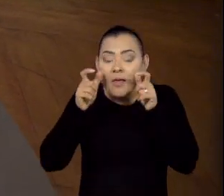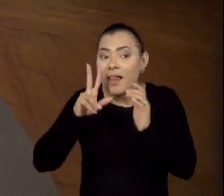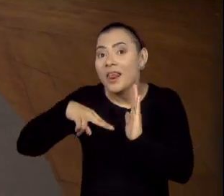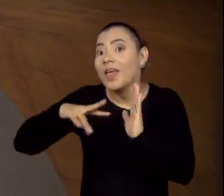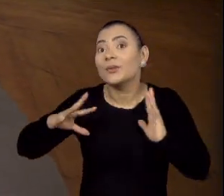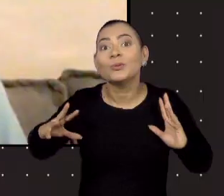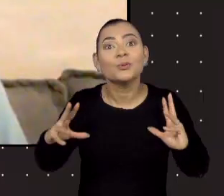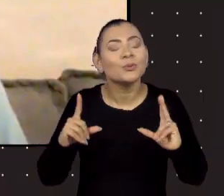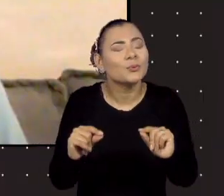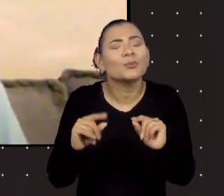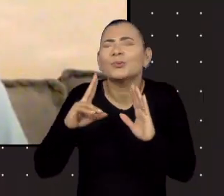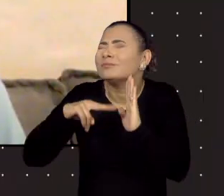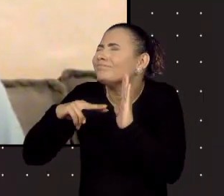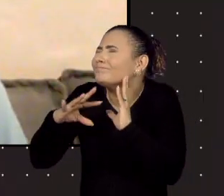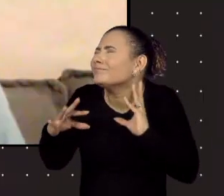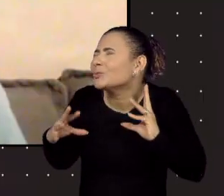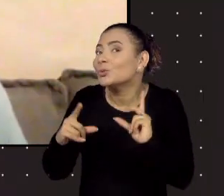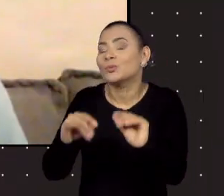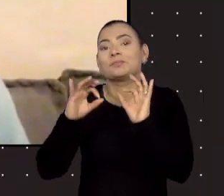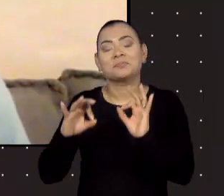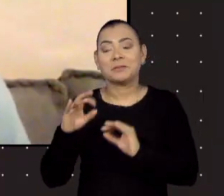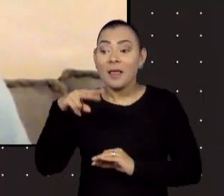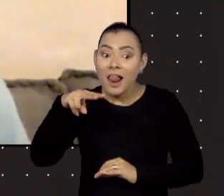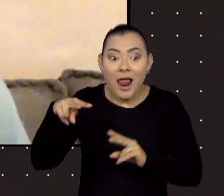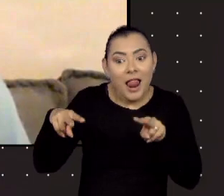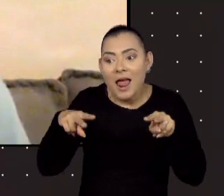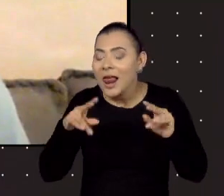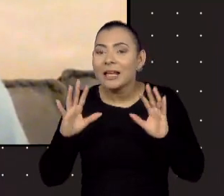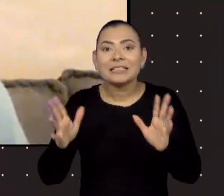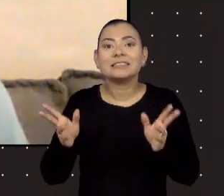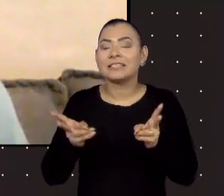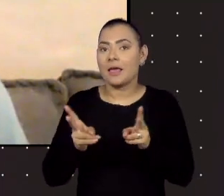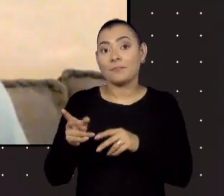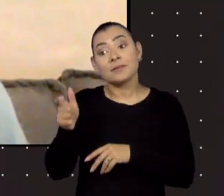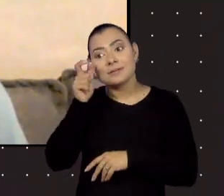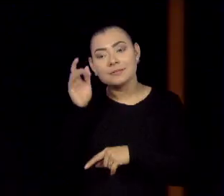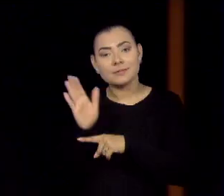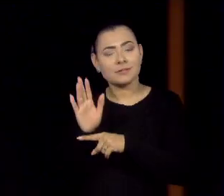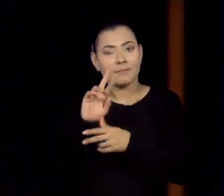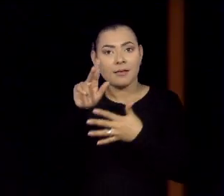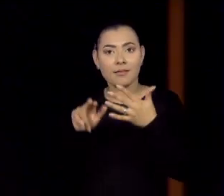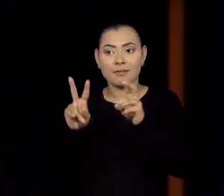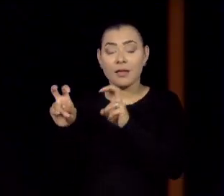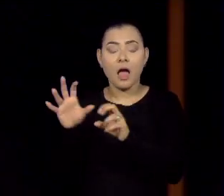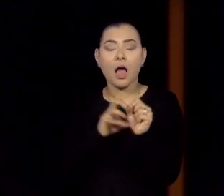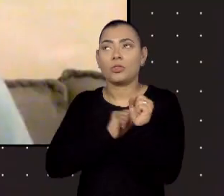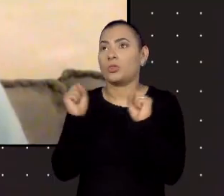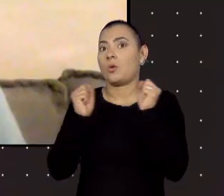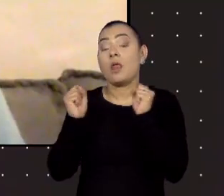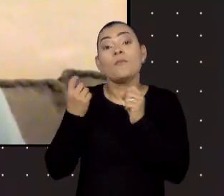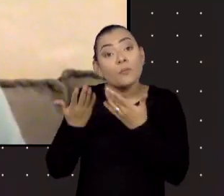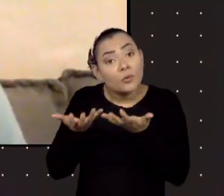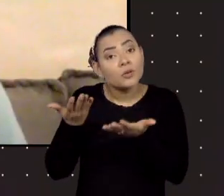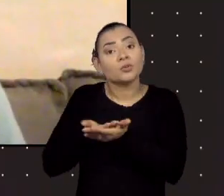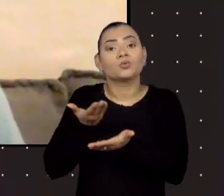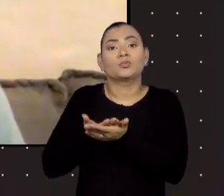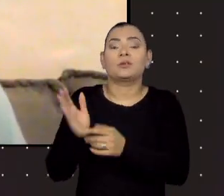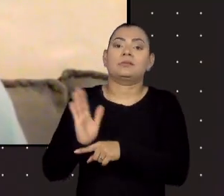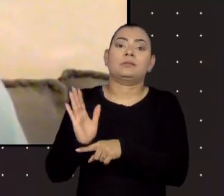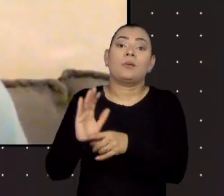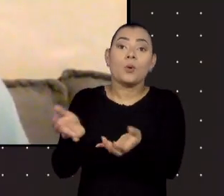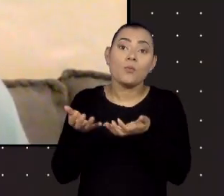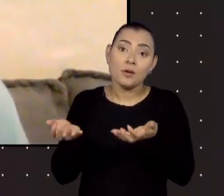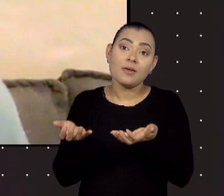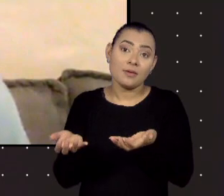Viana. Lia. E lia livros sobre cinema. Eu adorava. Eu queria estudar cinema no IDEC